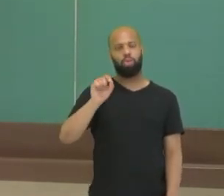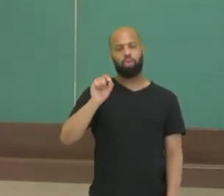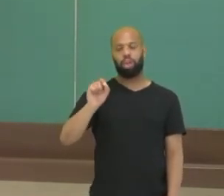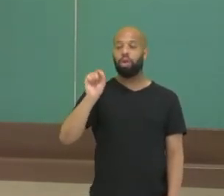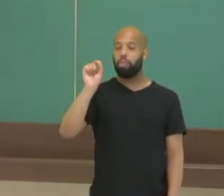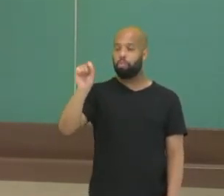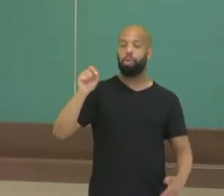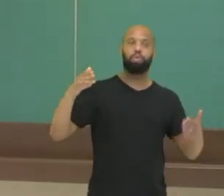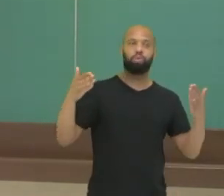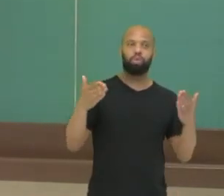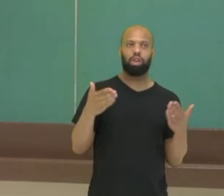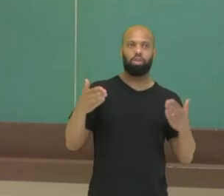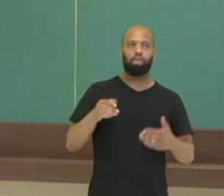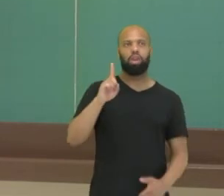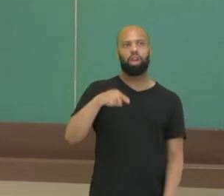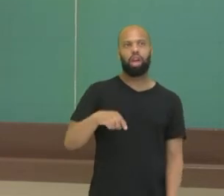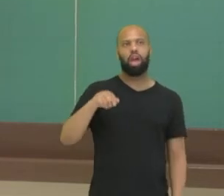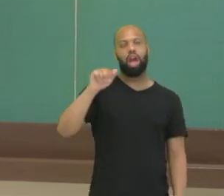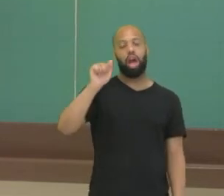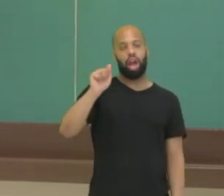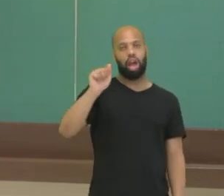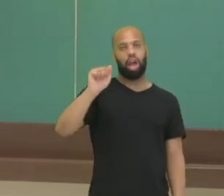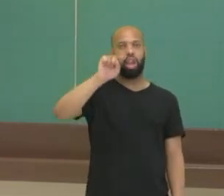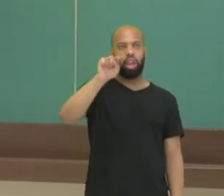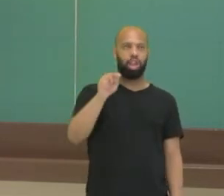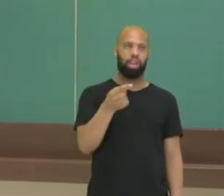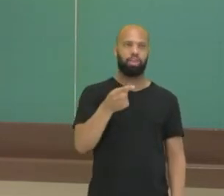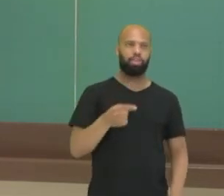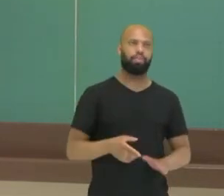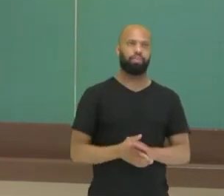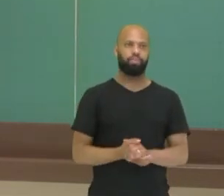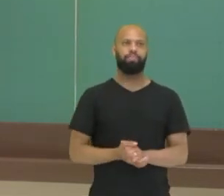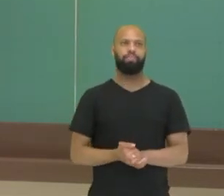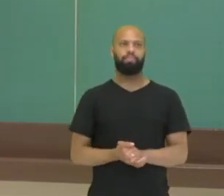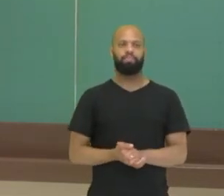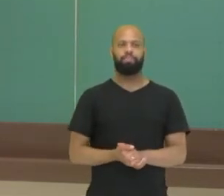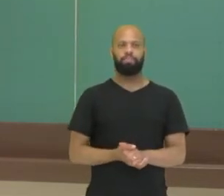ponto que eu risquei vai ser o A', tá bom?